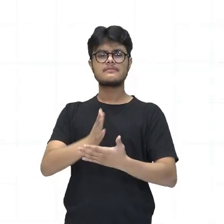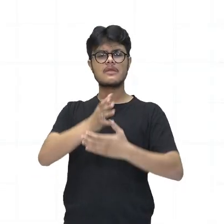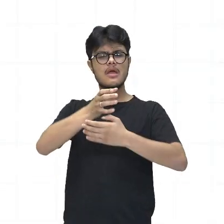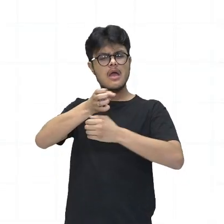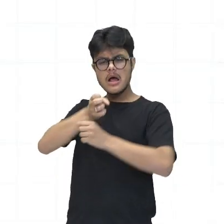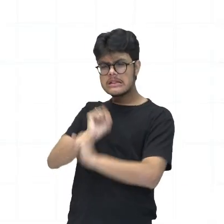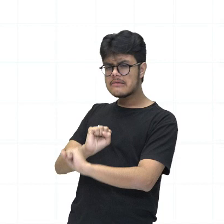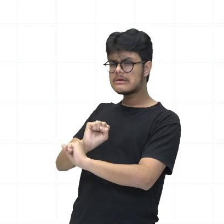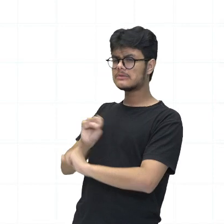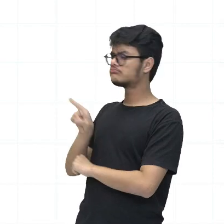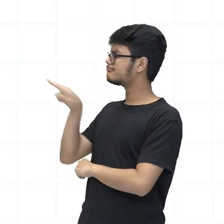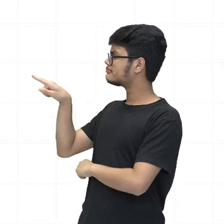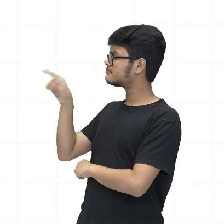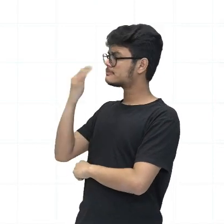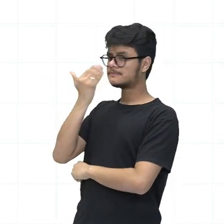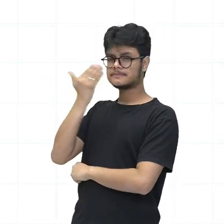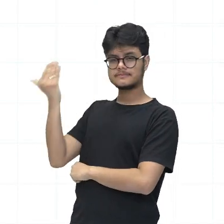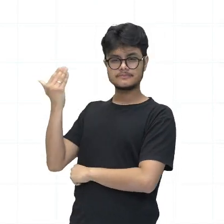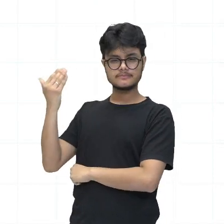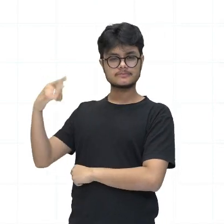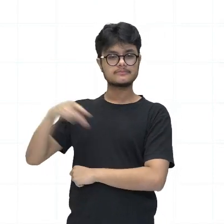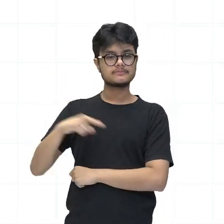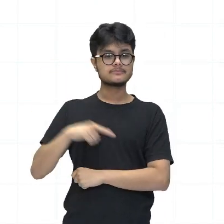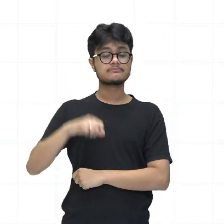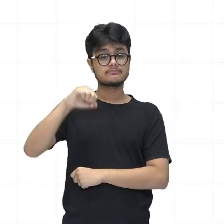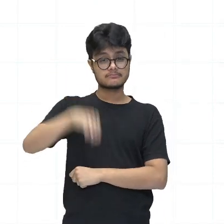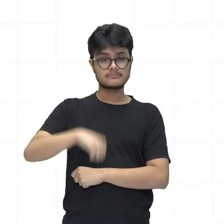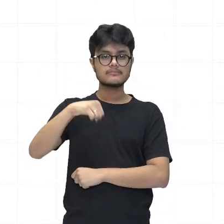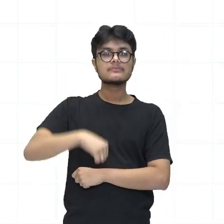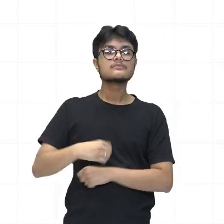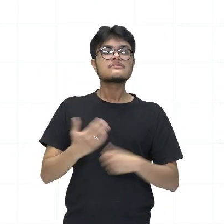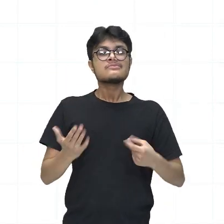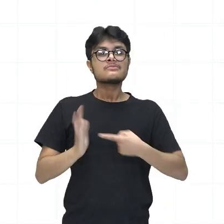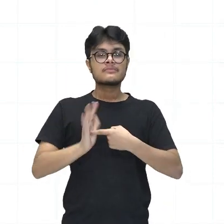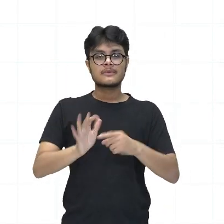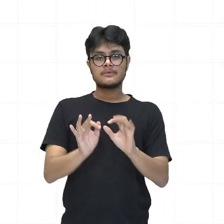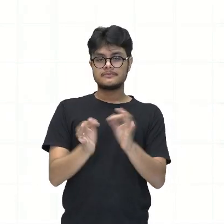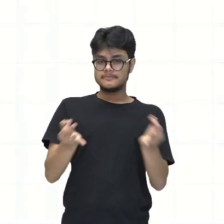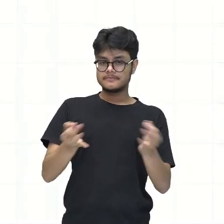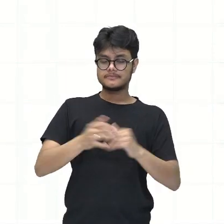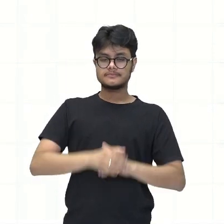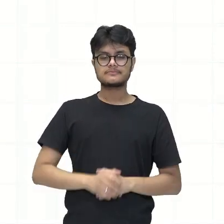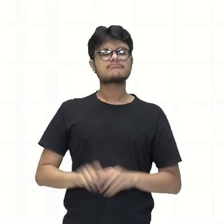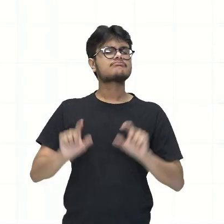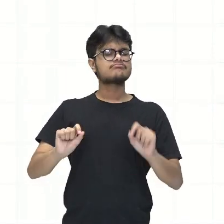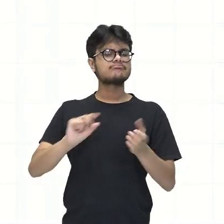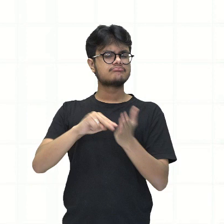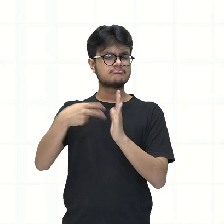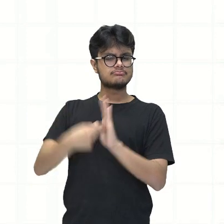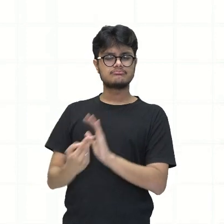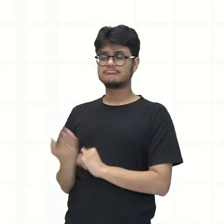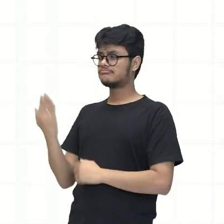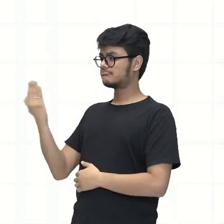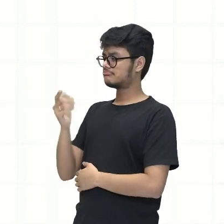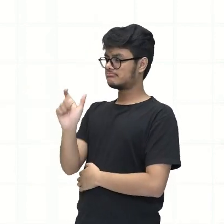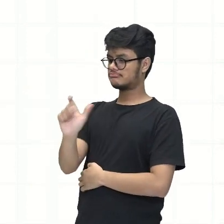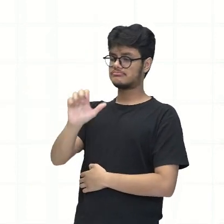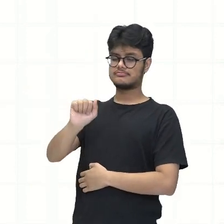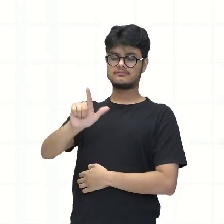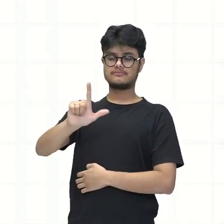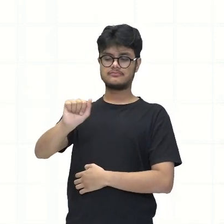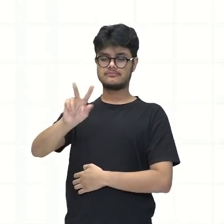que são representantes aí da máquina simples, né? E o que são alavancas? Quando a gente